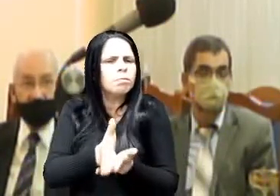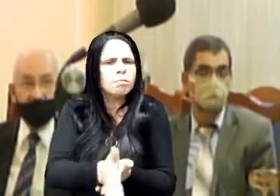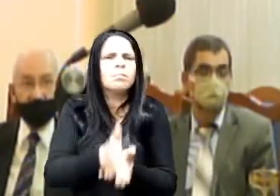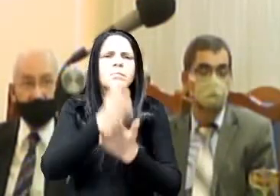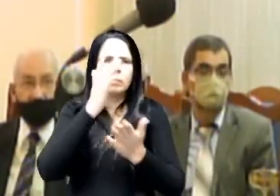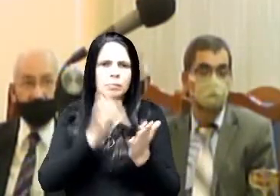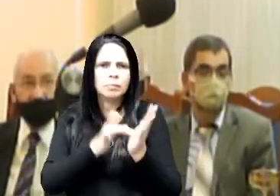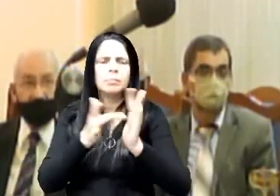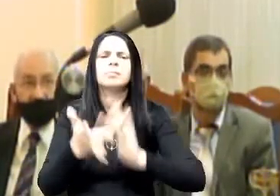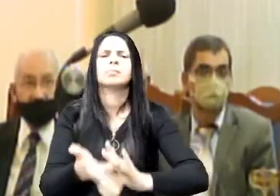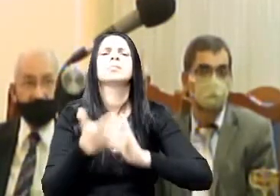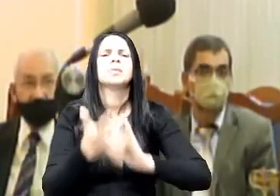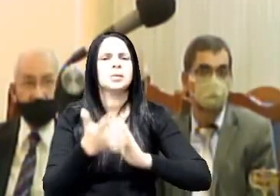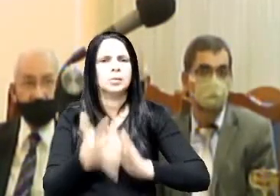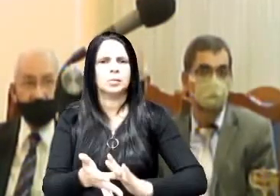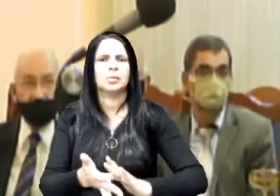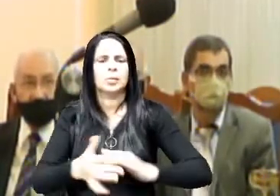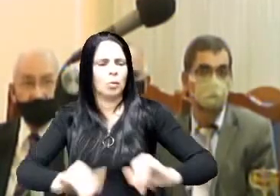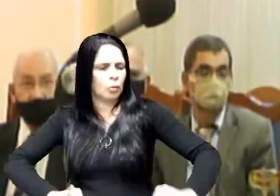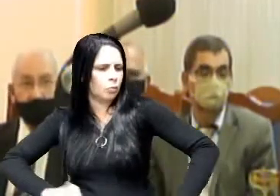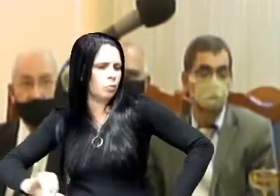padecerão o quê?